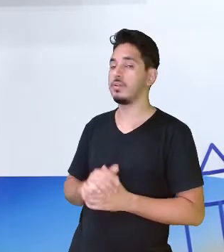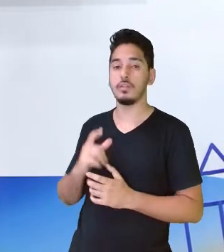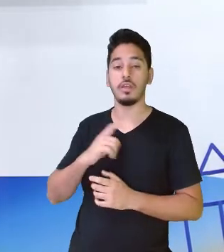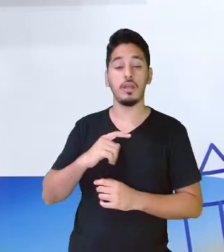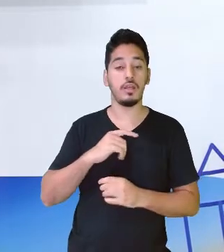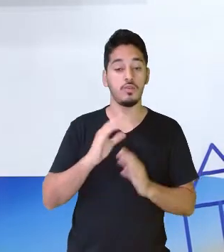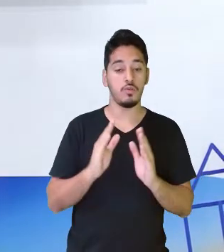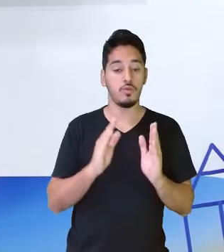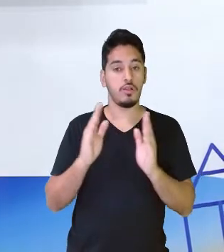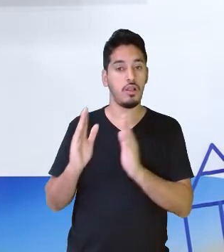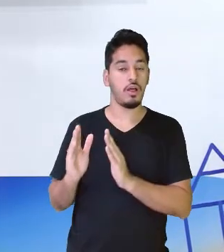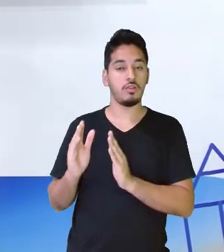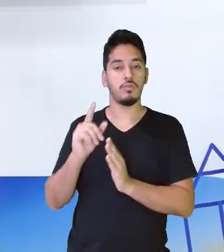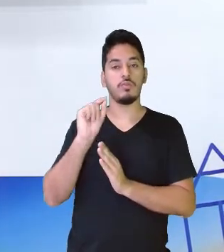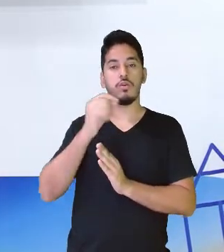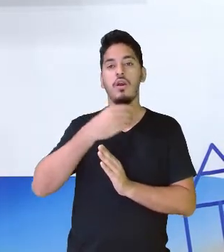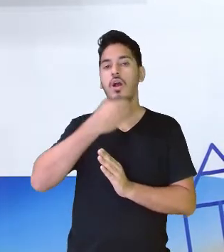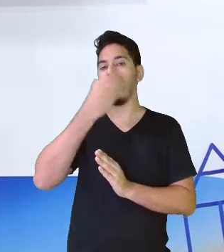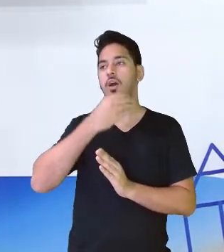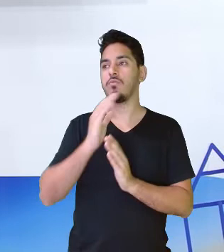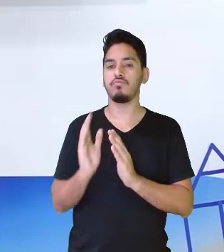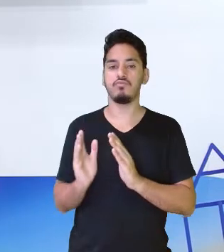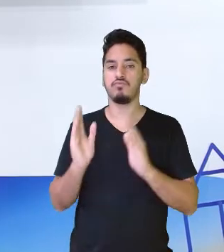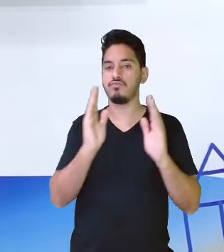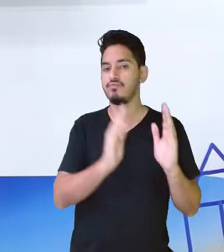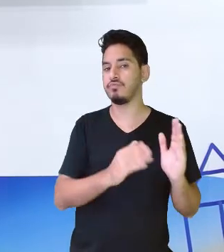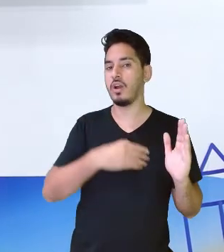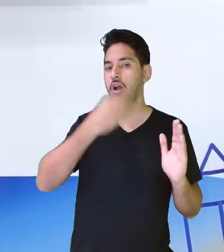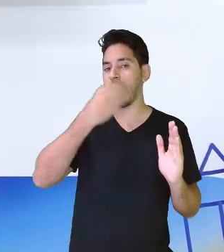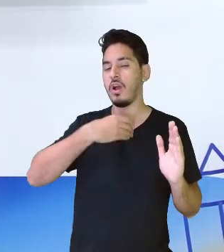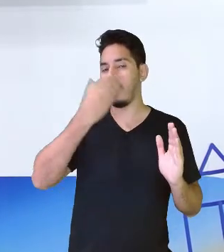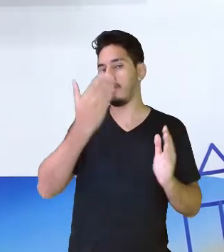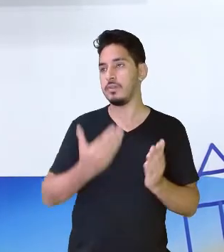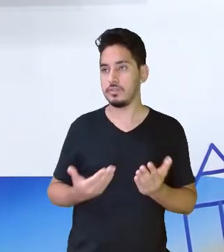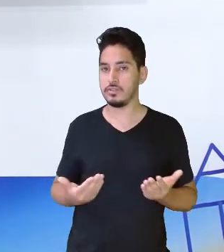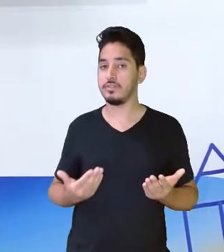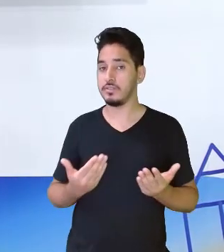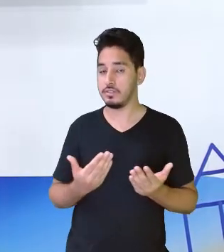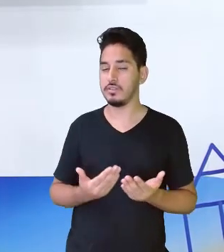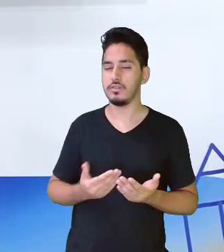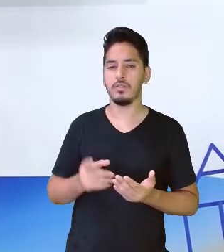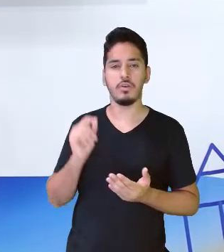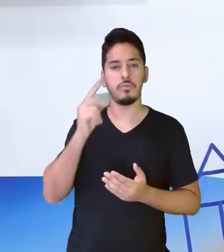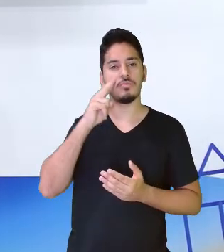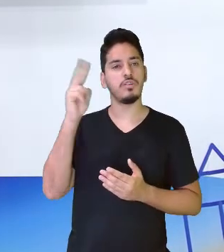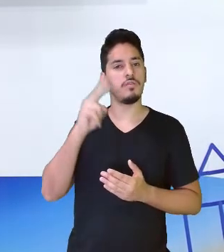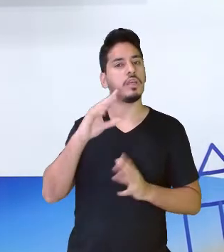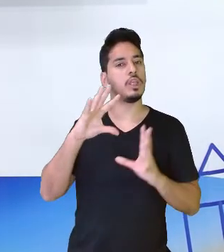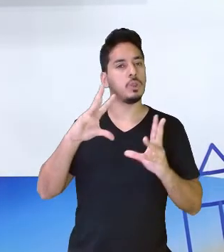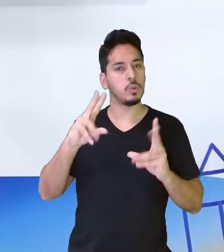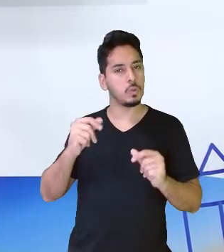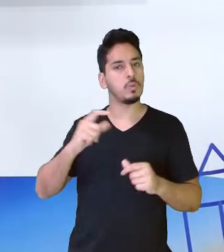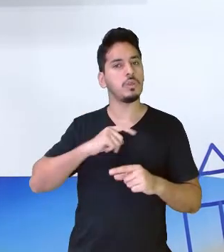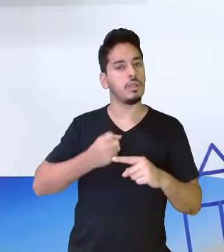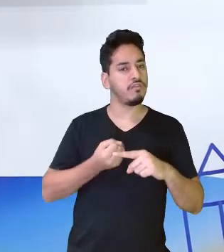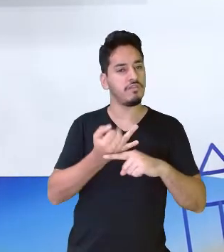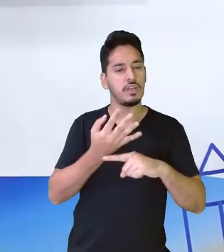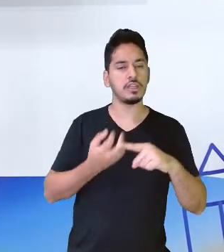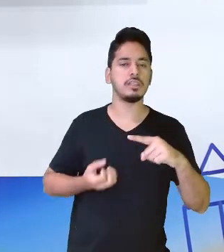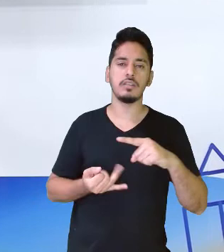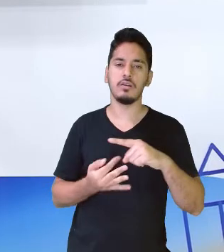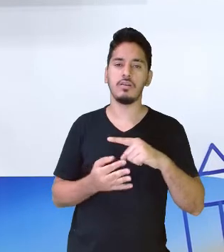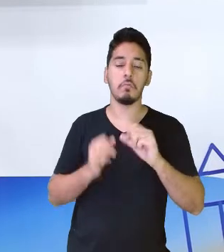uma maçã, para vocês perceberem que as frações estão presentes em tudo que a gente faz. A gente